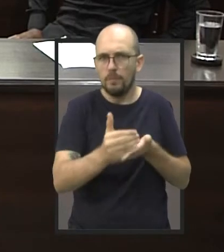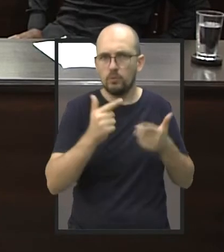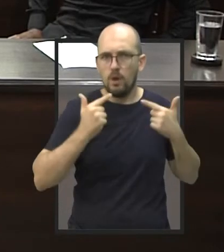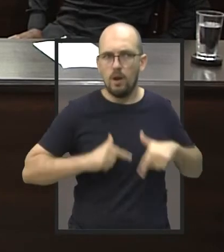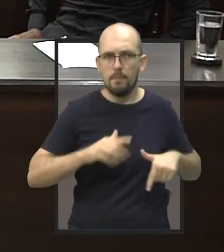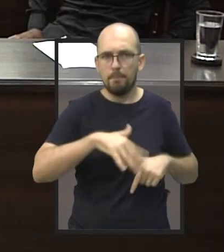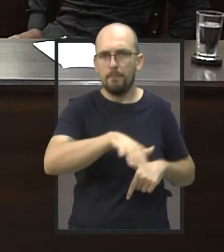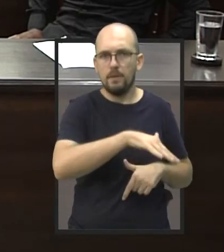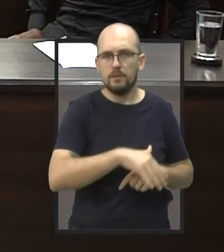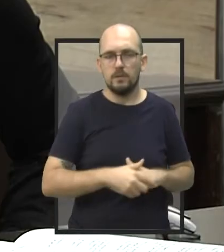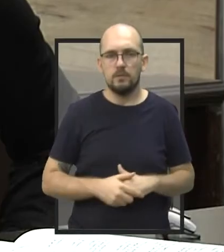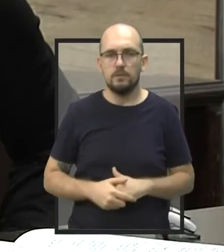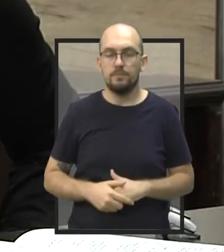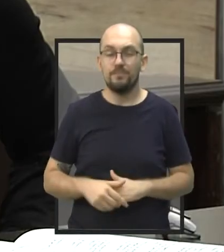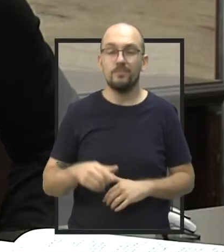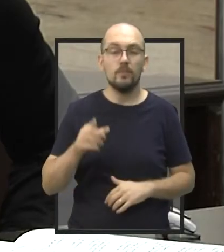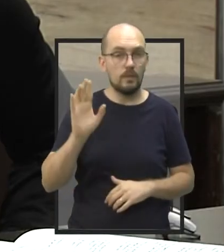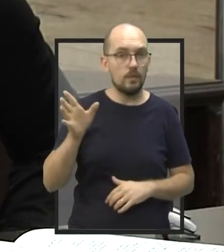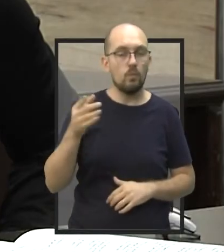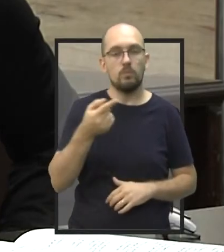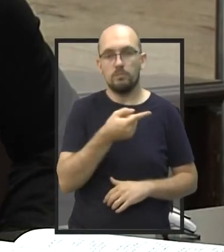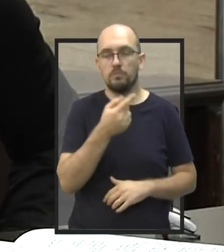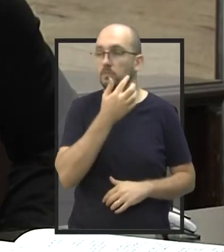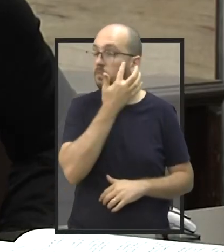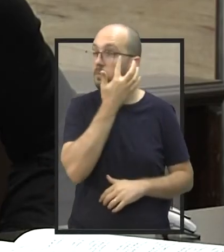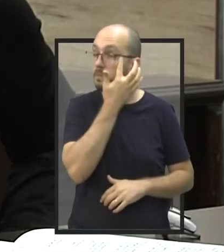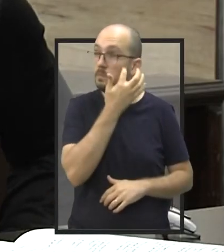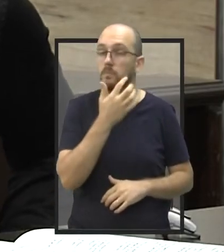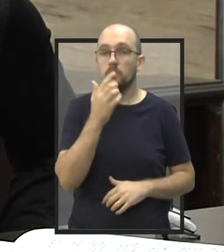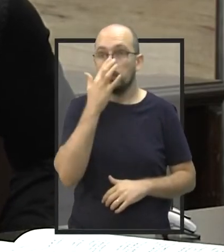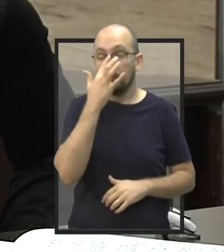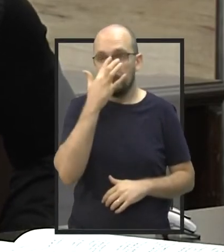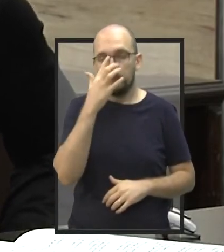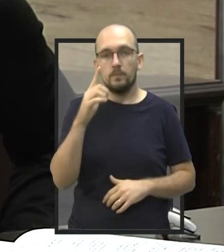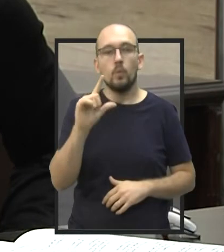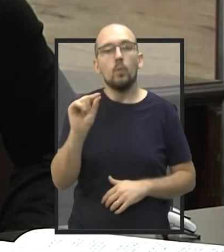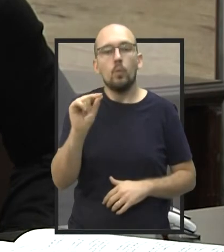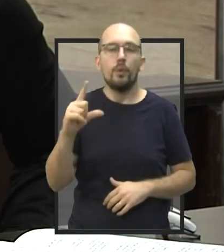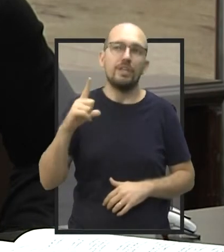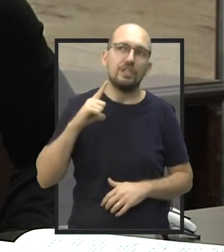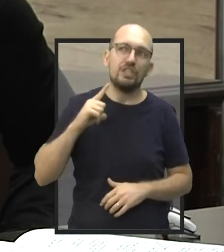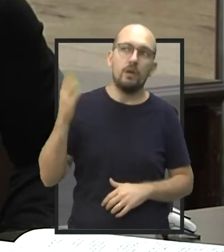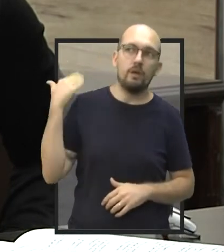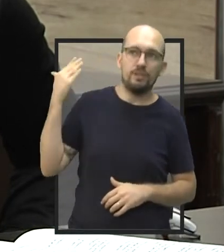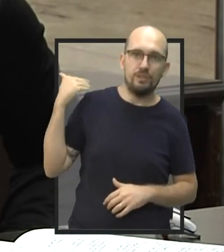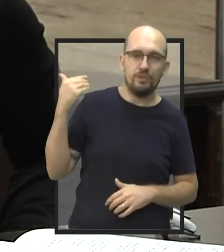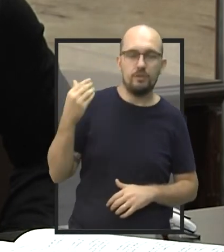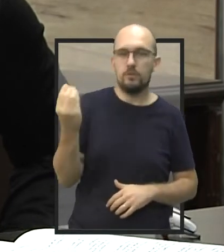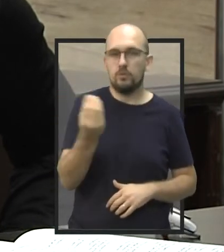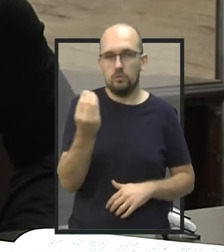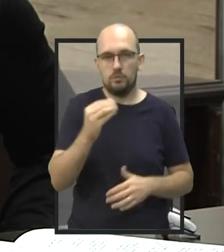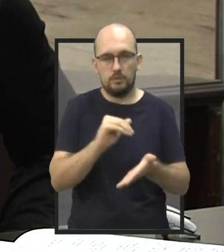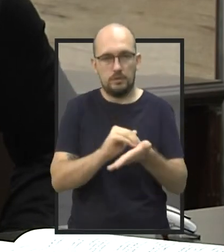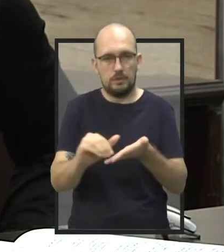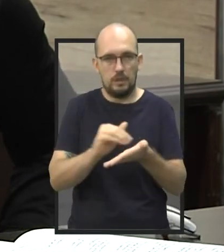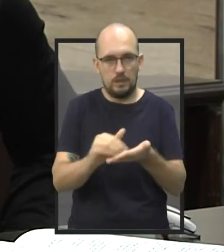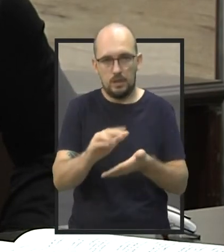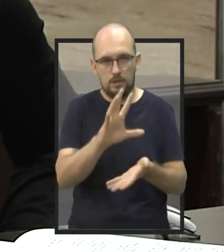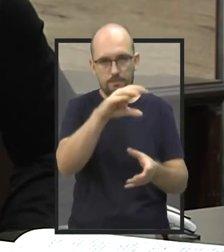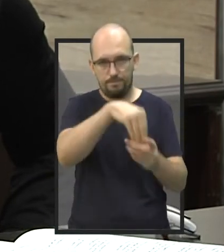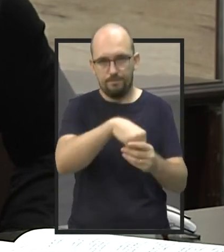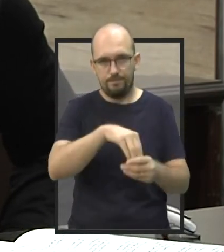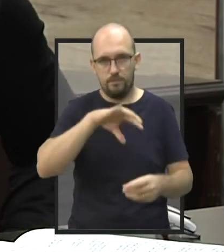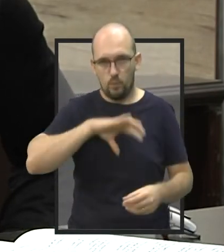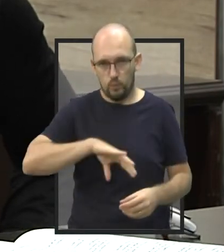distrito? Dentro de uma situação, né, do que tinha, né, a Secretaria do Distrito